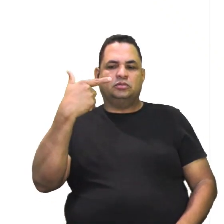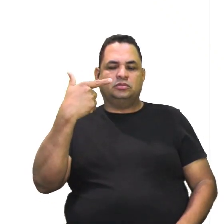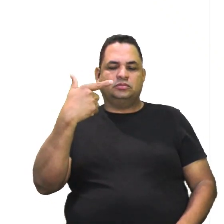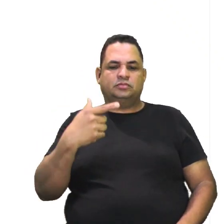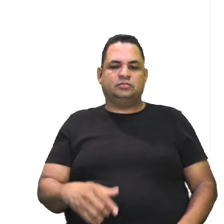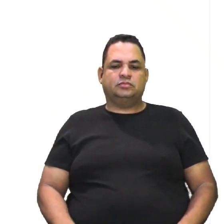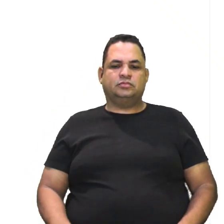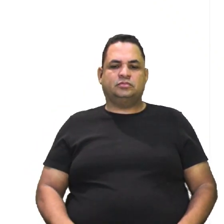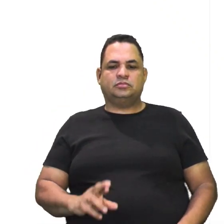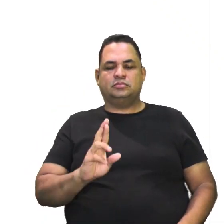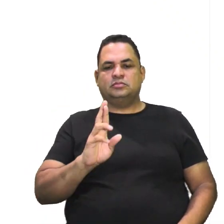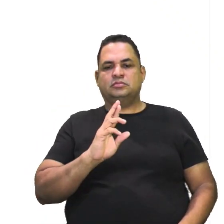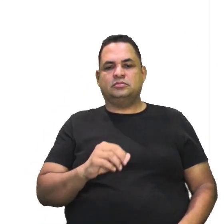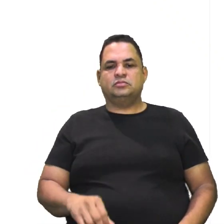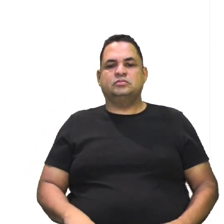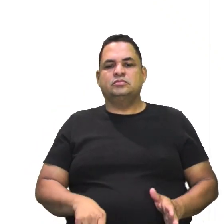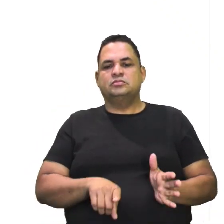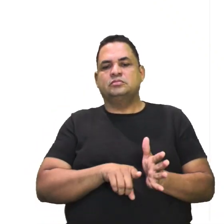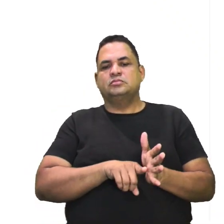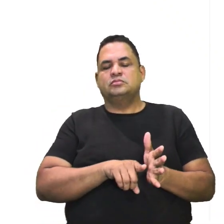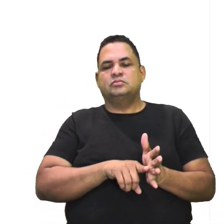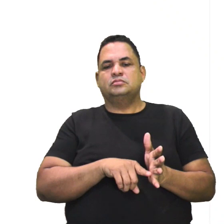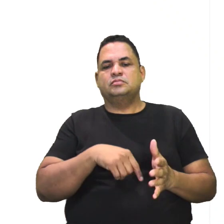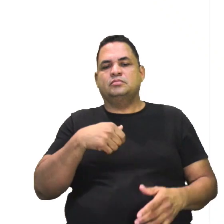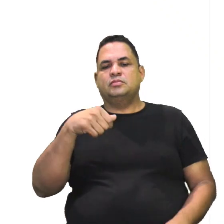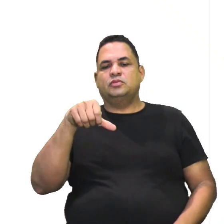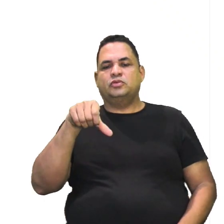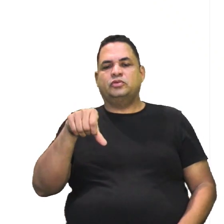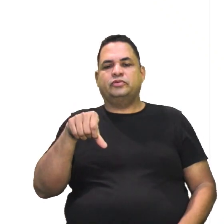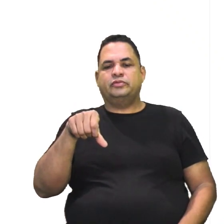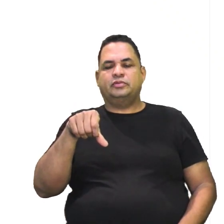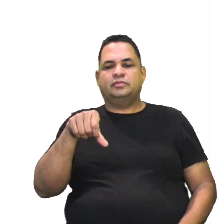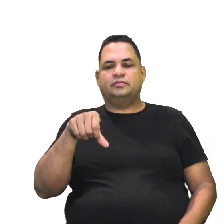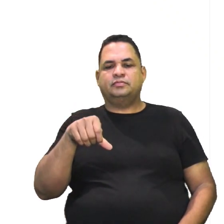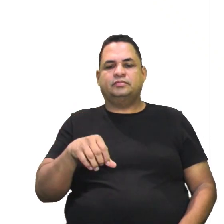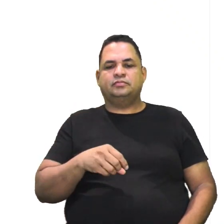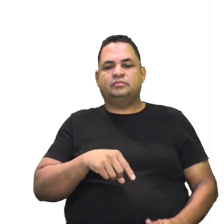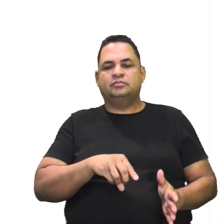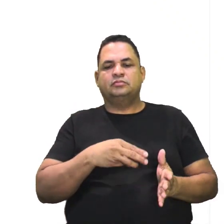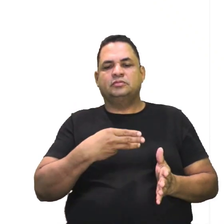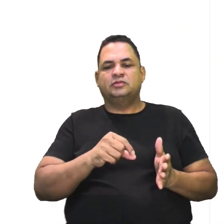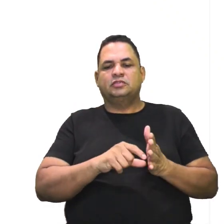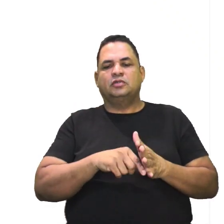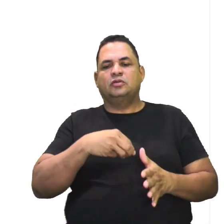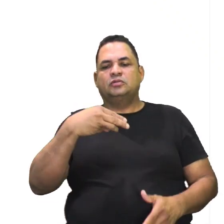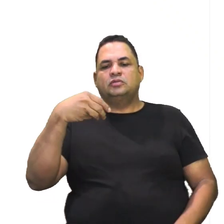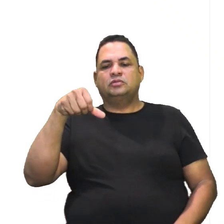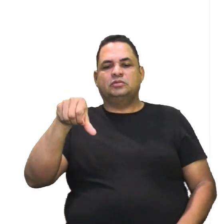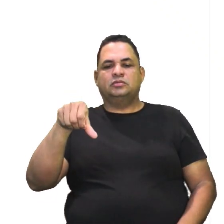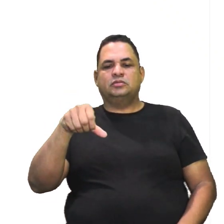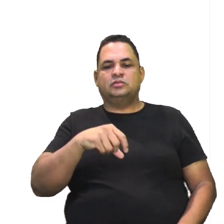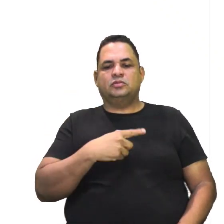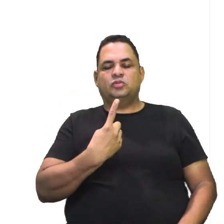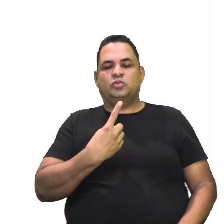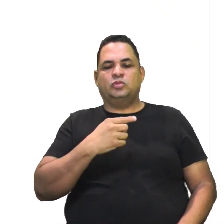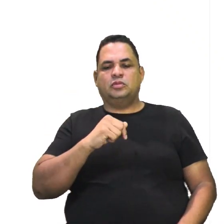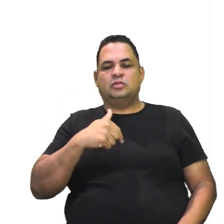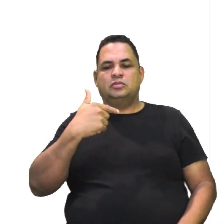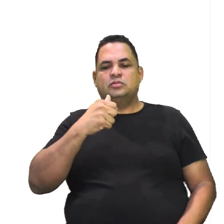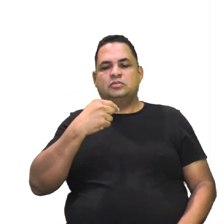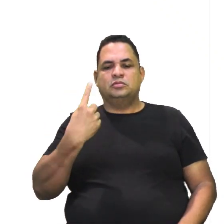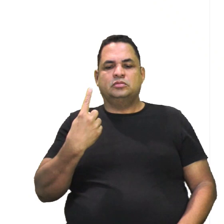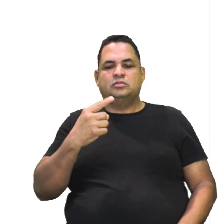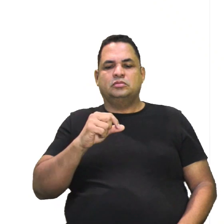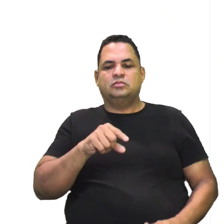quadrado. Resultados, menos 3 ao quadrado. 9. 9. 3 ao quadrado. 9. 1 ao quadrado.